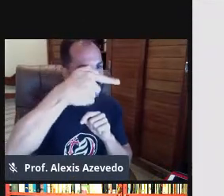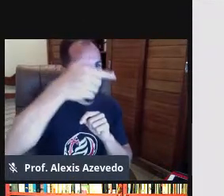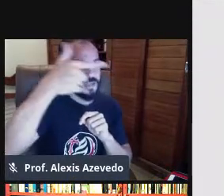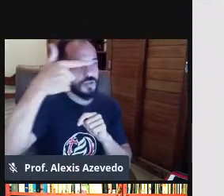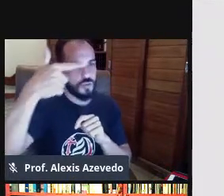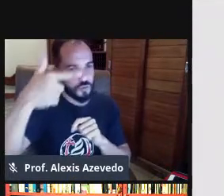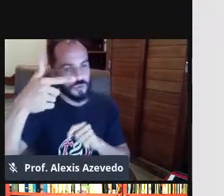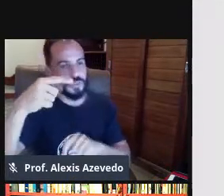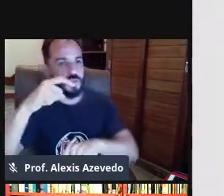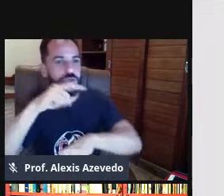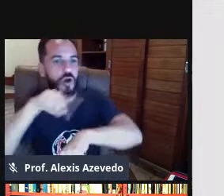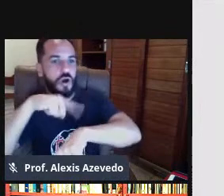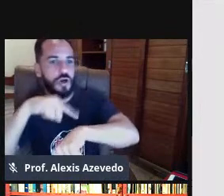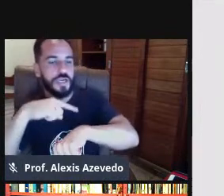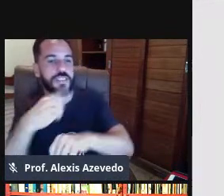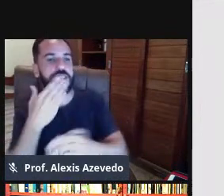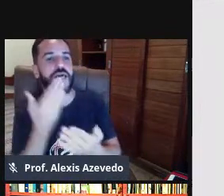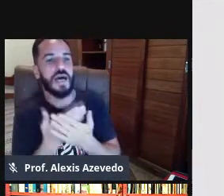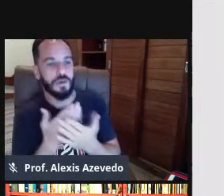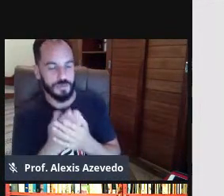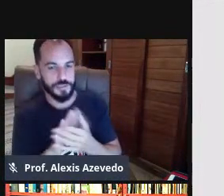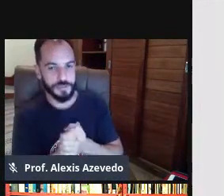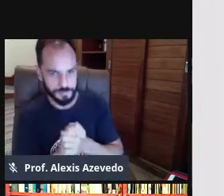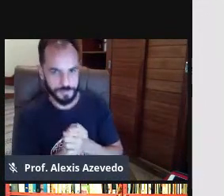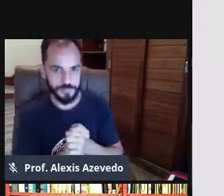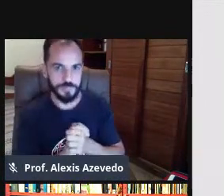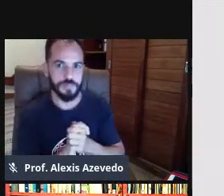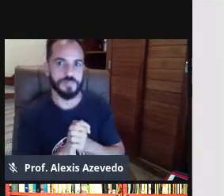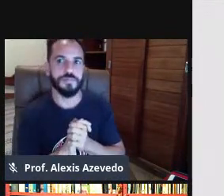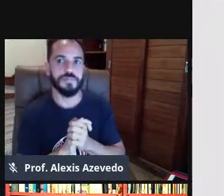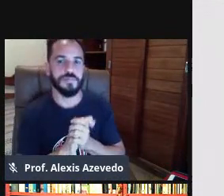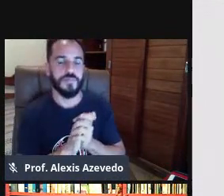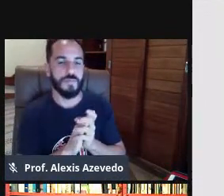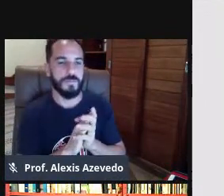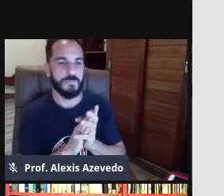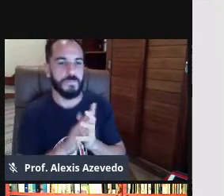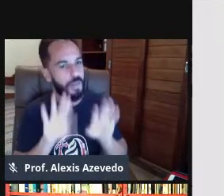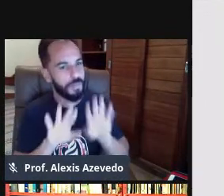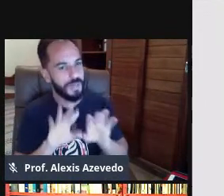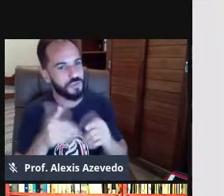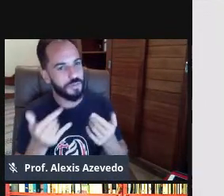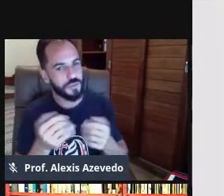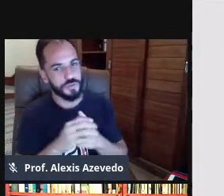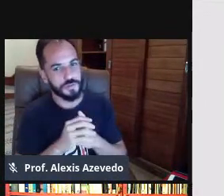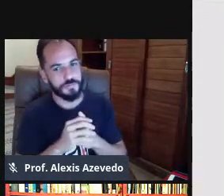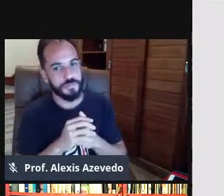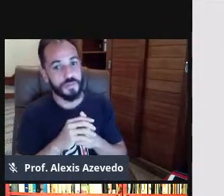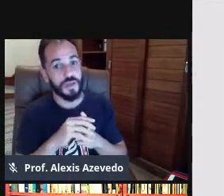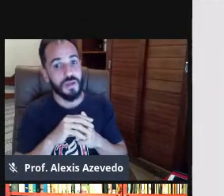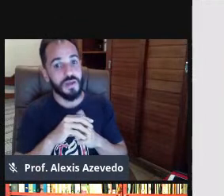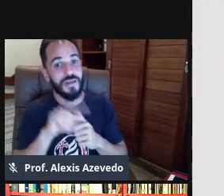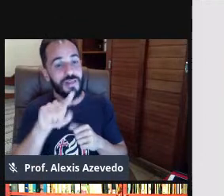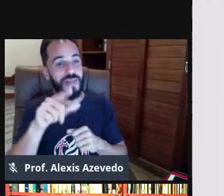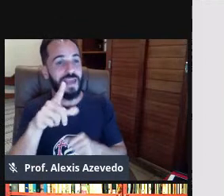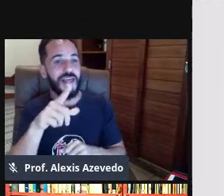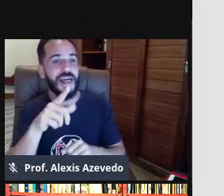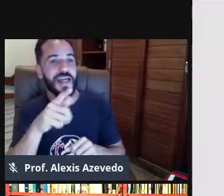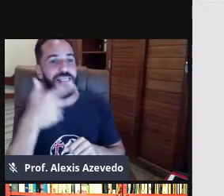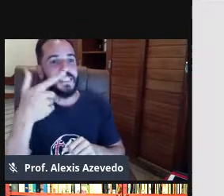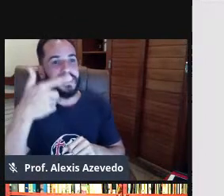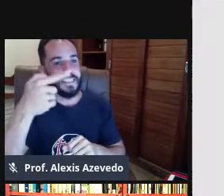né? Mas não é assim que acontece lá no horário, né? Mas é mais ou menos isso. Então, você tem o sétimo período e o oitavo